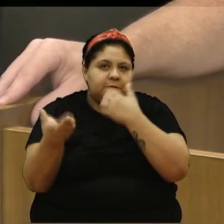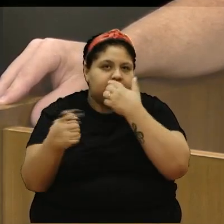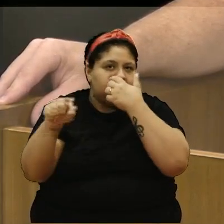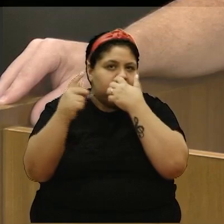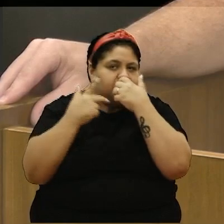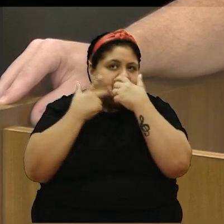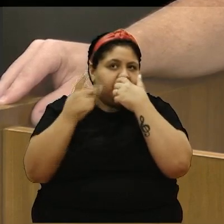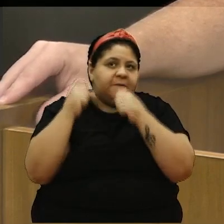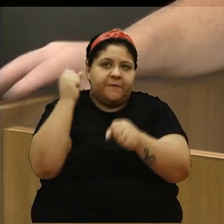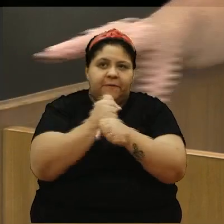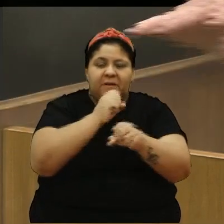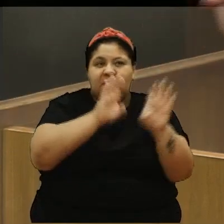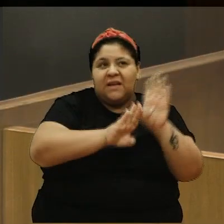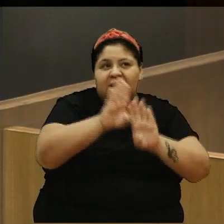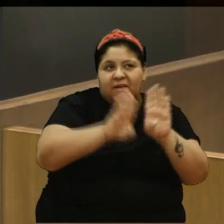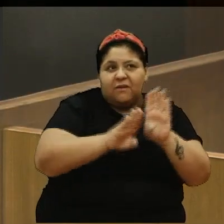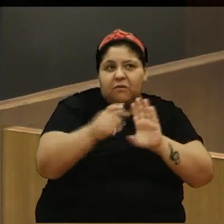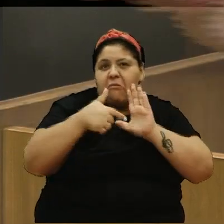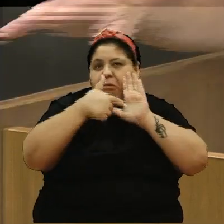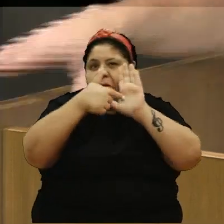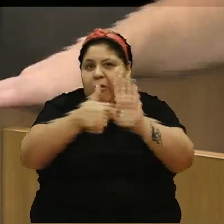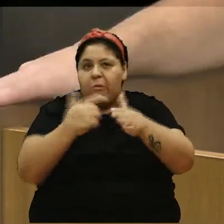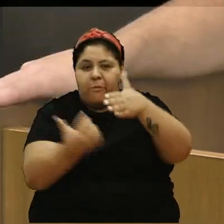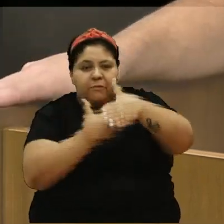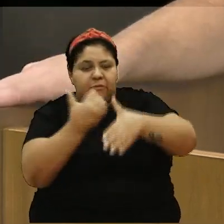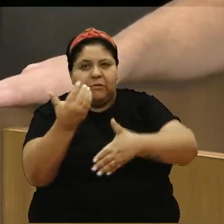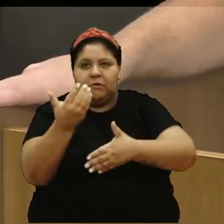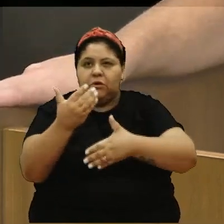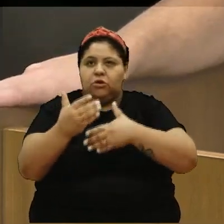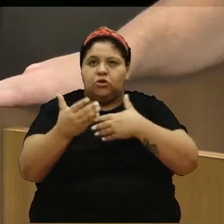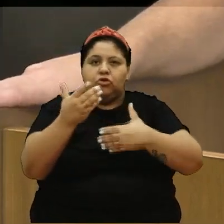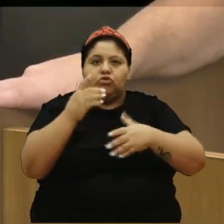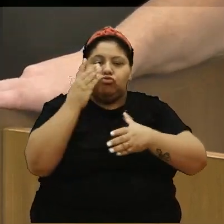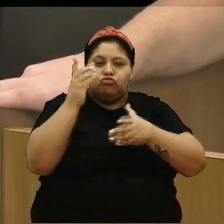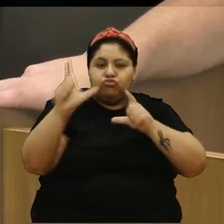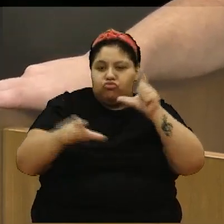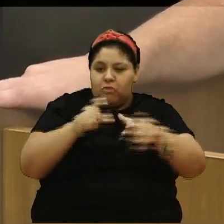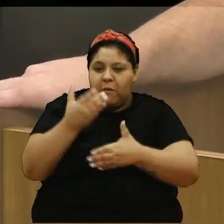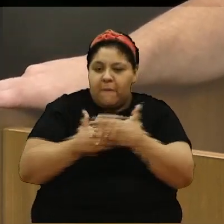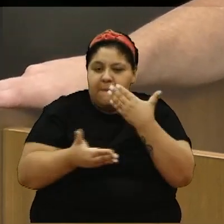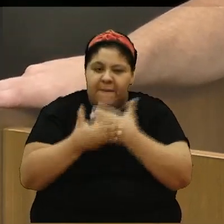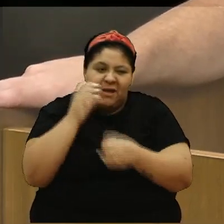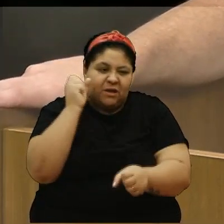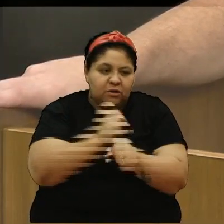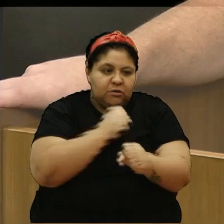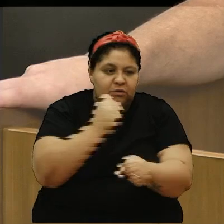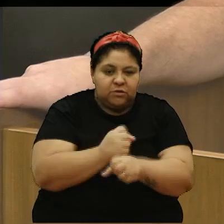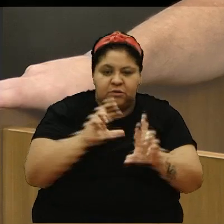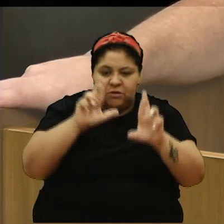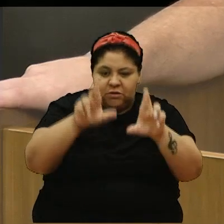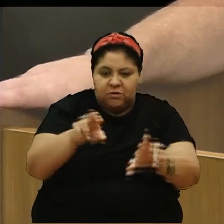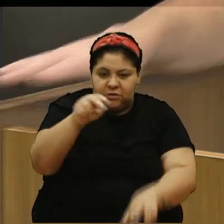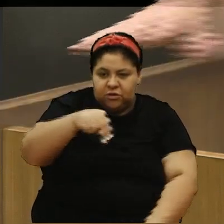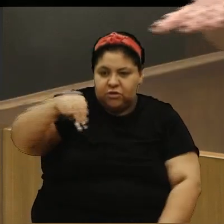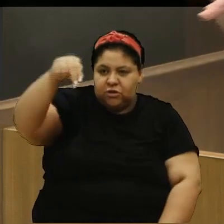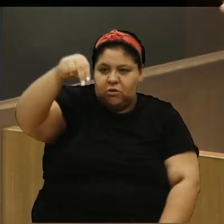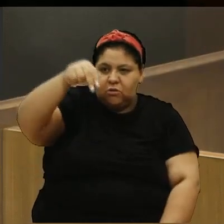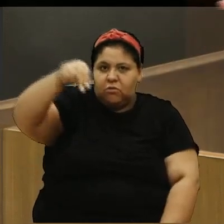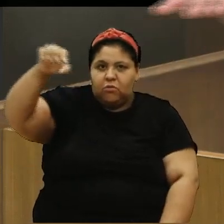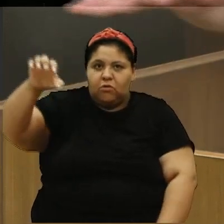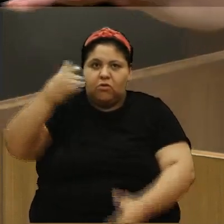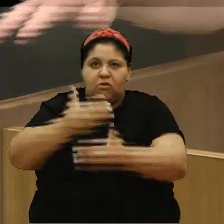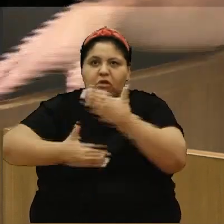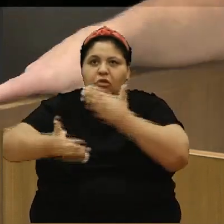fala em obra, licitação, aparece empresa de todos os lados. Mas quando tu pega uma obra lá na região norte, nordeste, onde é tudo